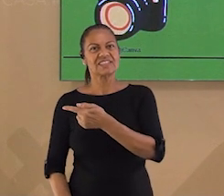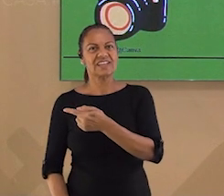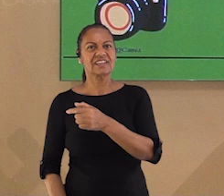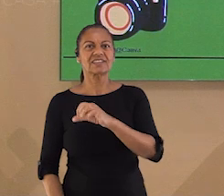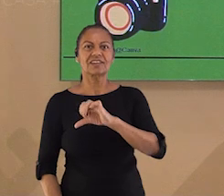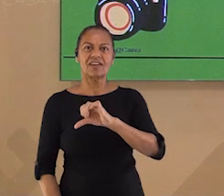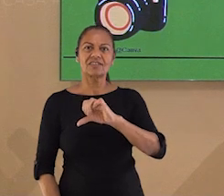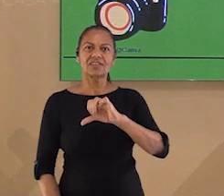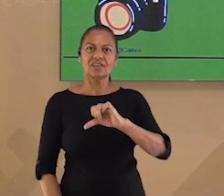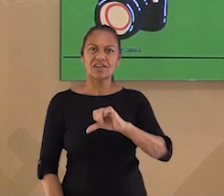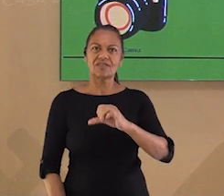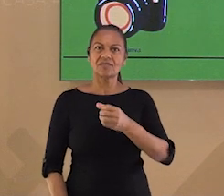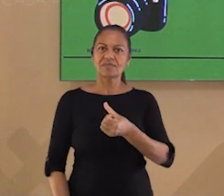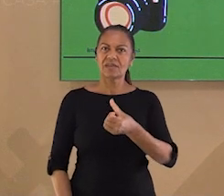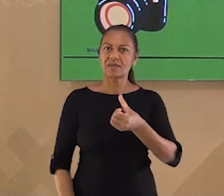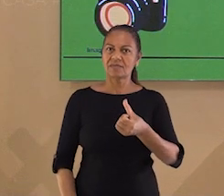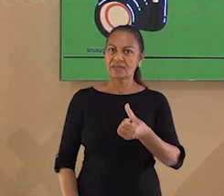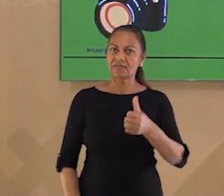é o 27